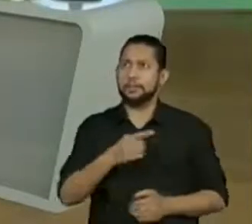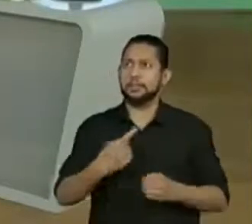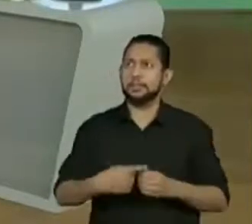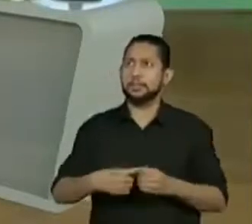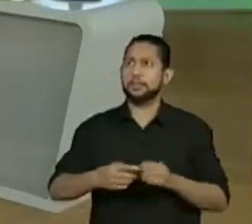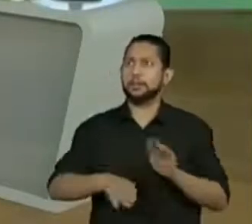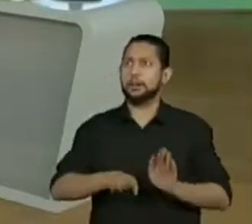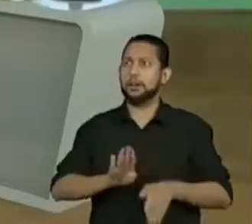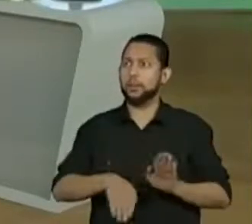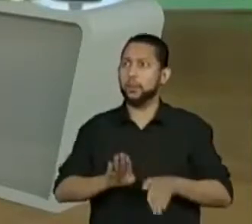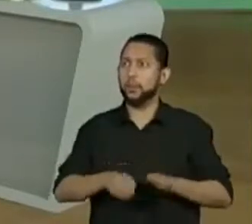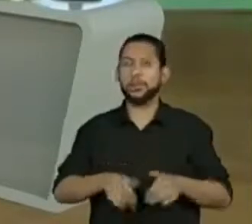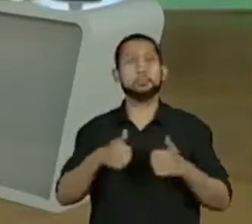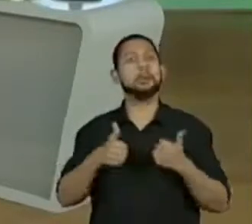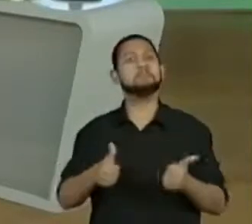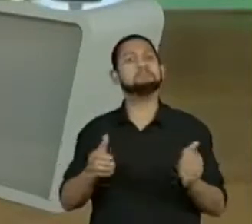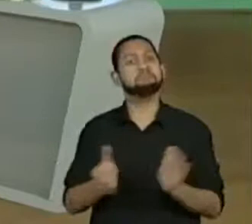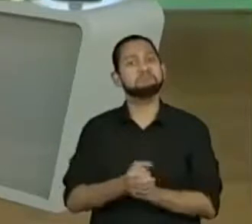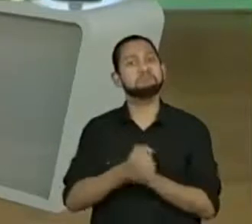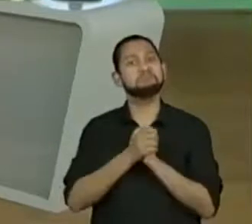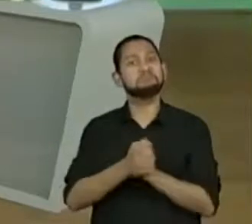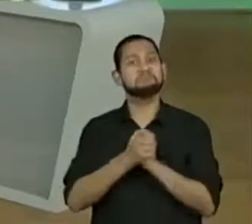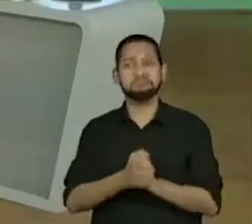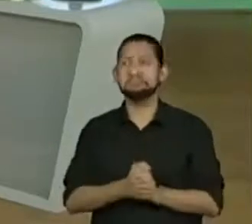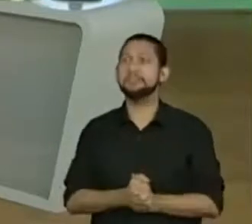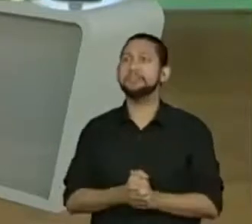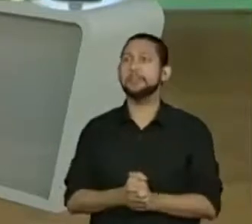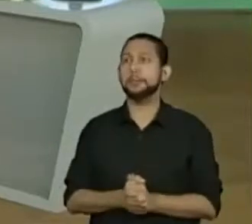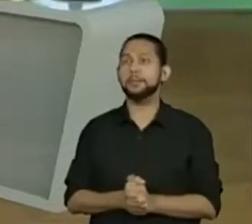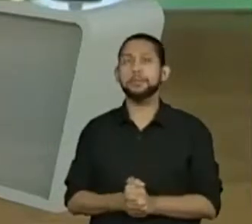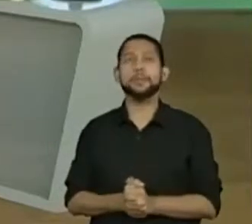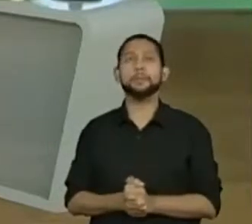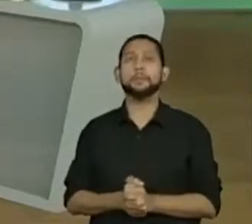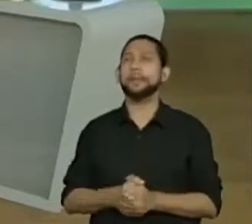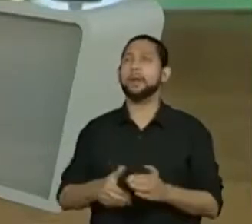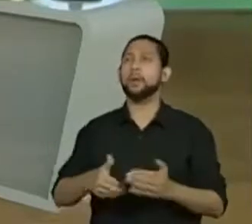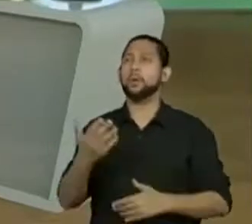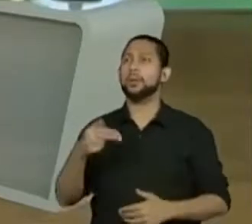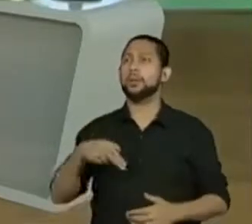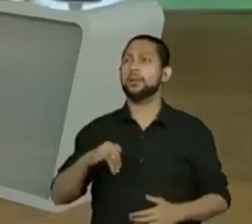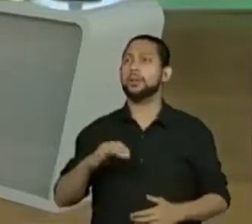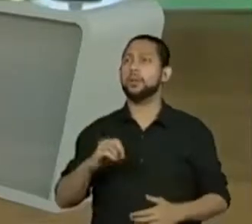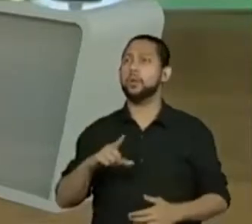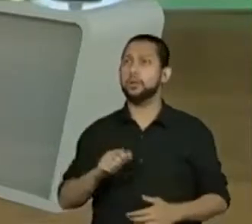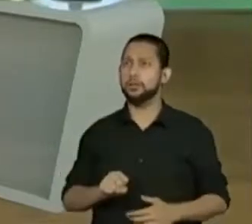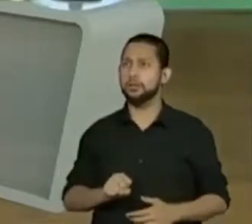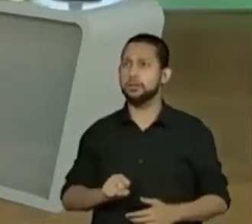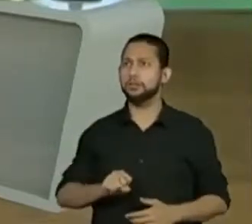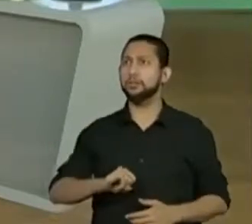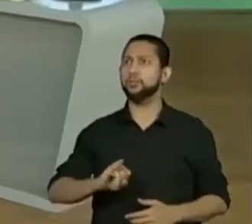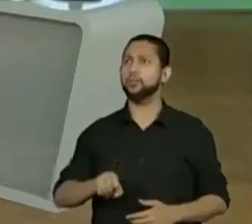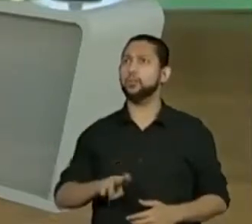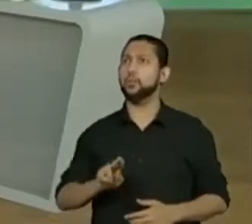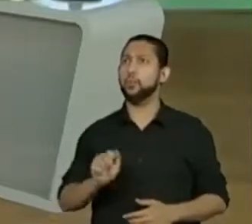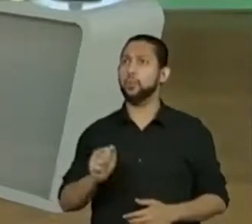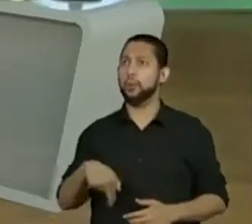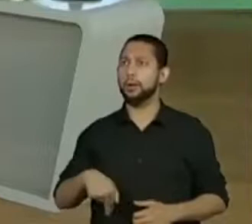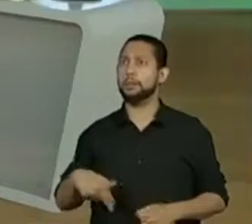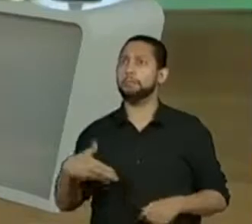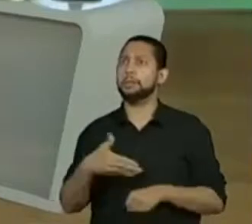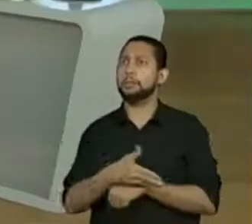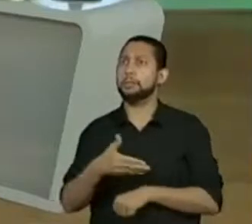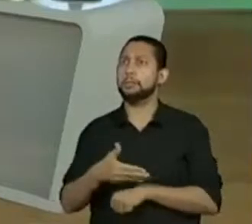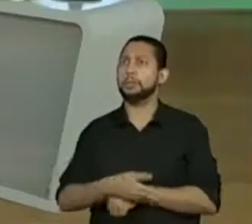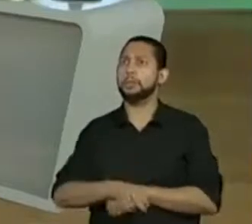é conectado já e gostei olha aqui alunos Nicolas Ruan participando